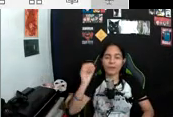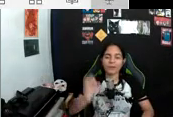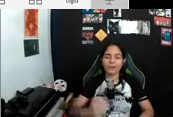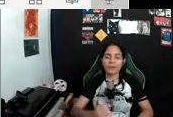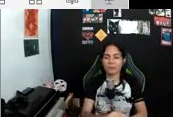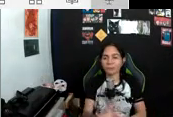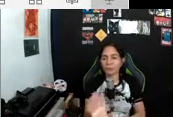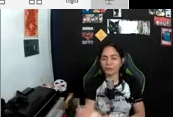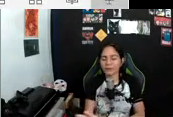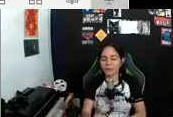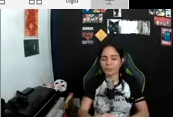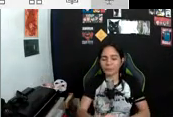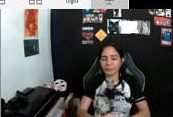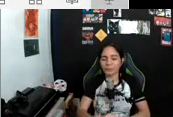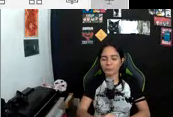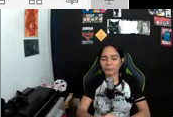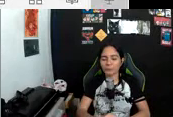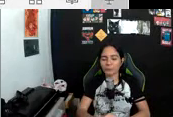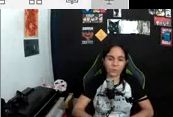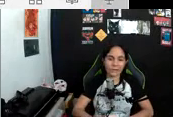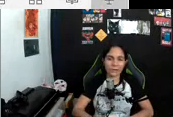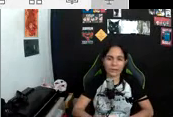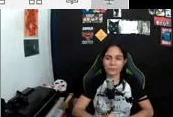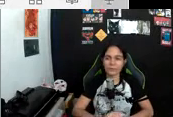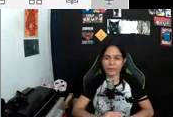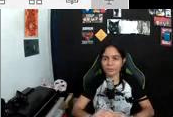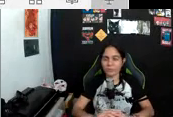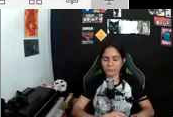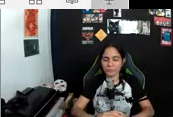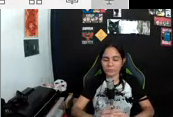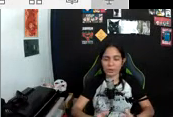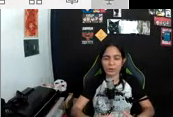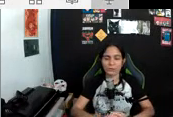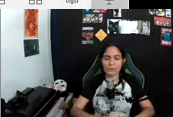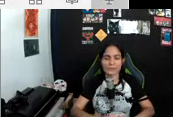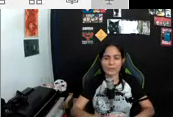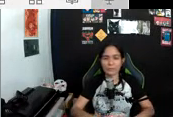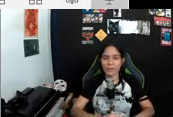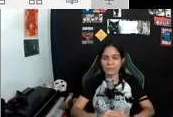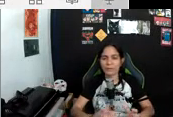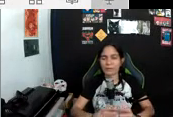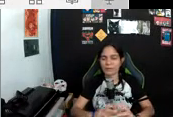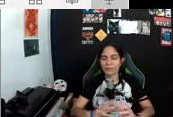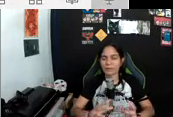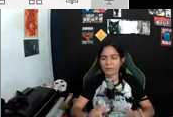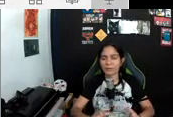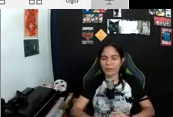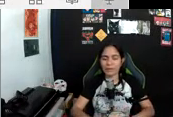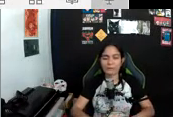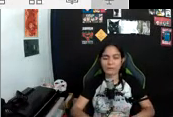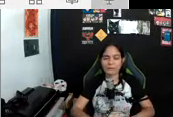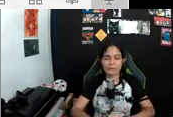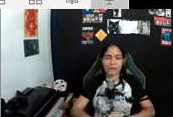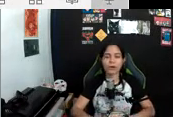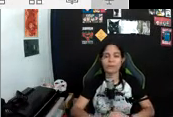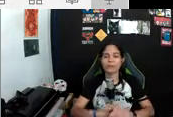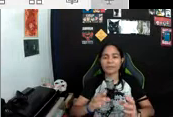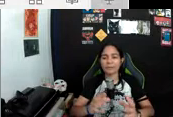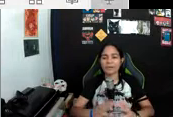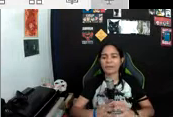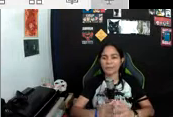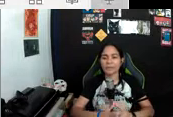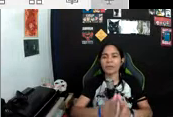que você esclareça, vamos supor que seja um curativo, né, de um tratamento ali, de uma ferida bem grave que o paciente